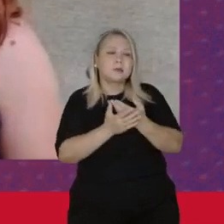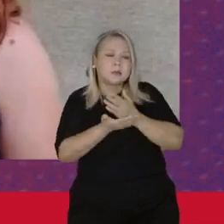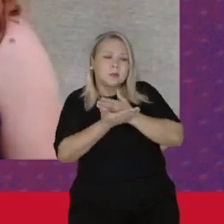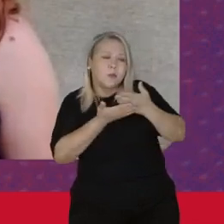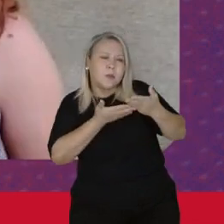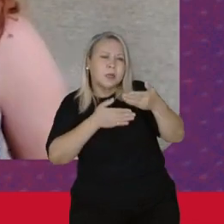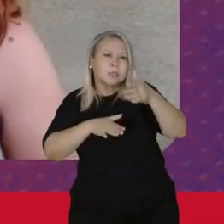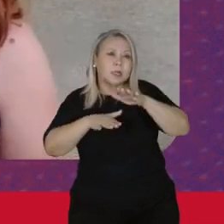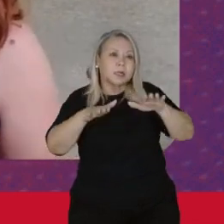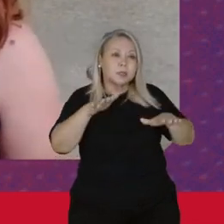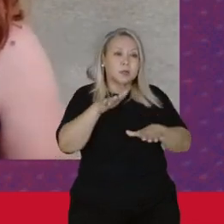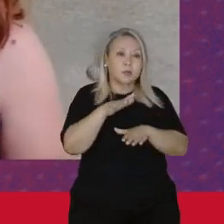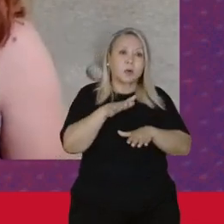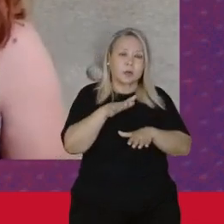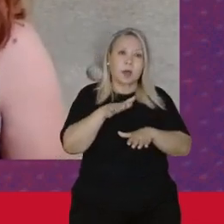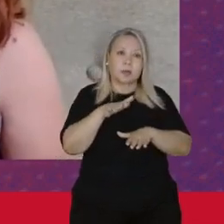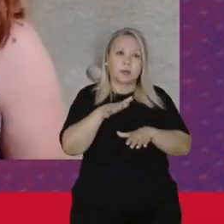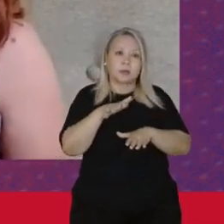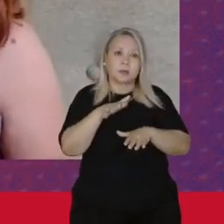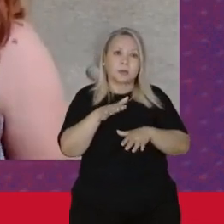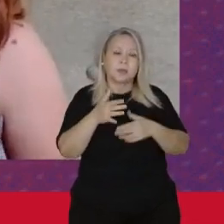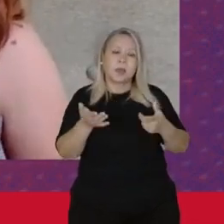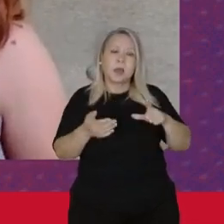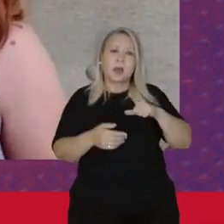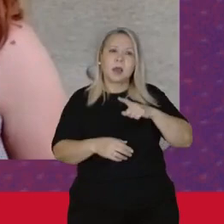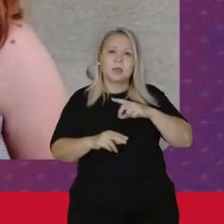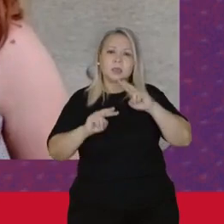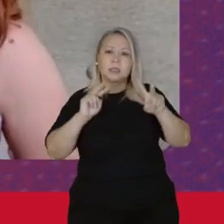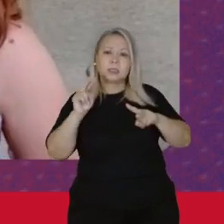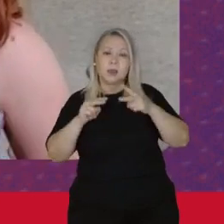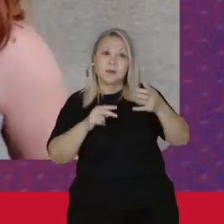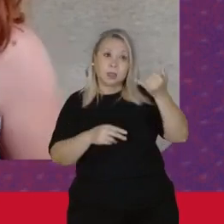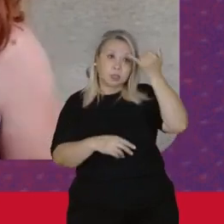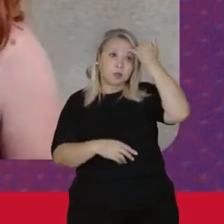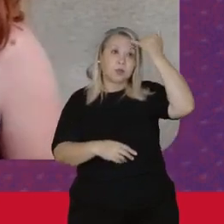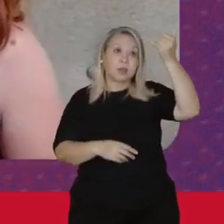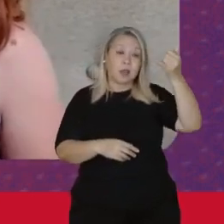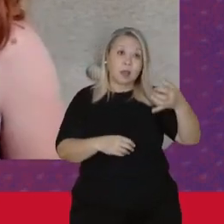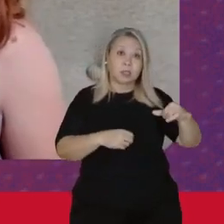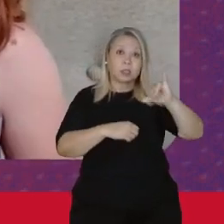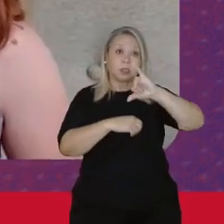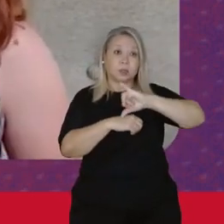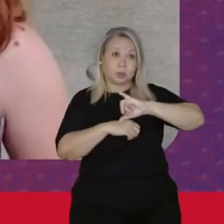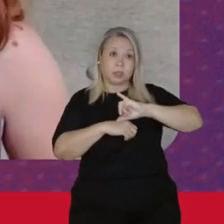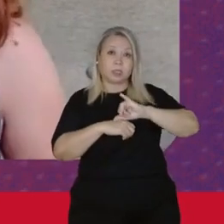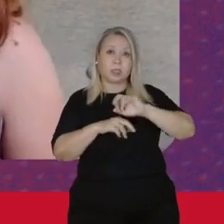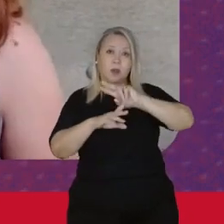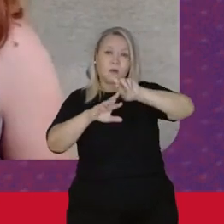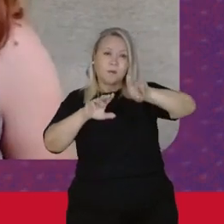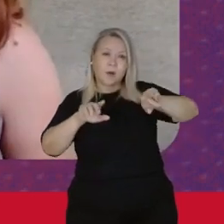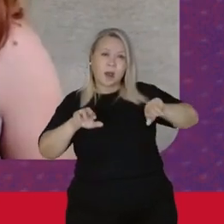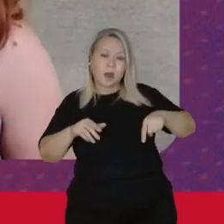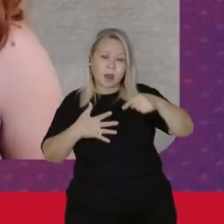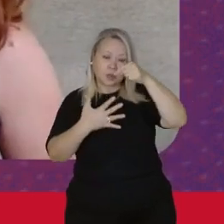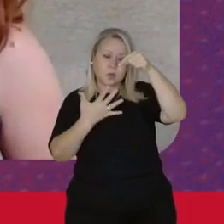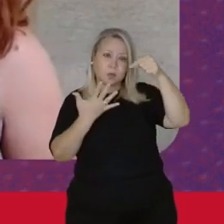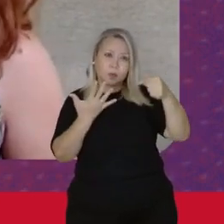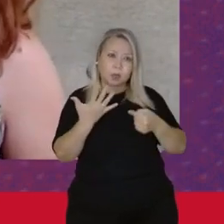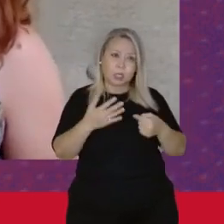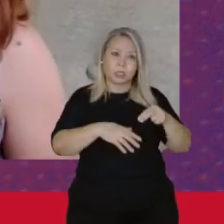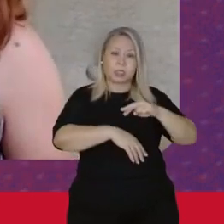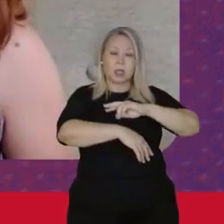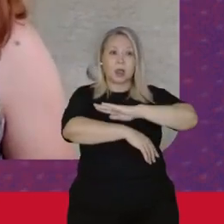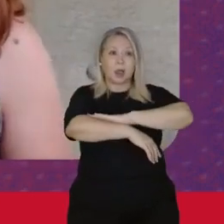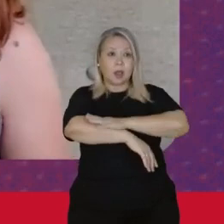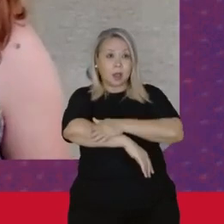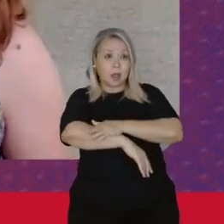desigualdades, e que as desigualdades devem ser vistas a partir de uma ideia de matriz, né? com vários componentes, o componente racial,